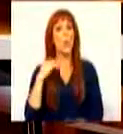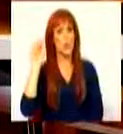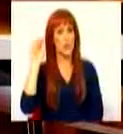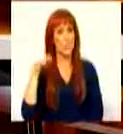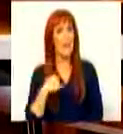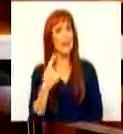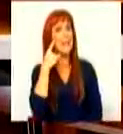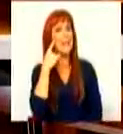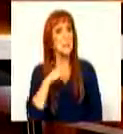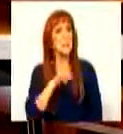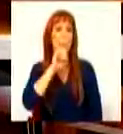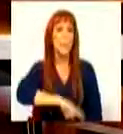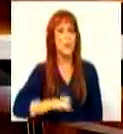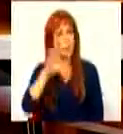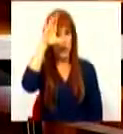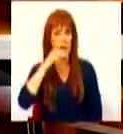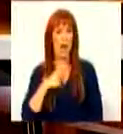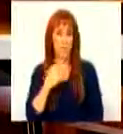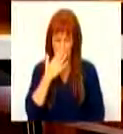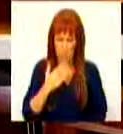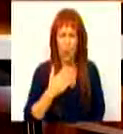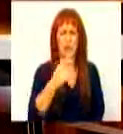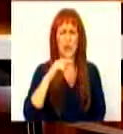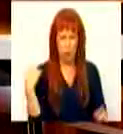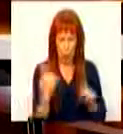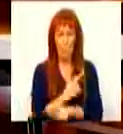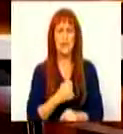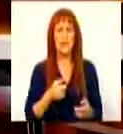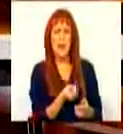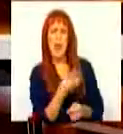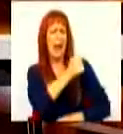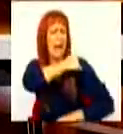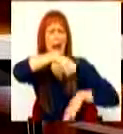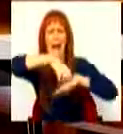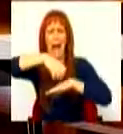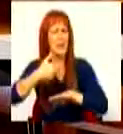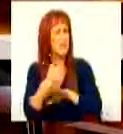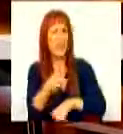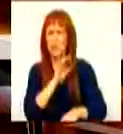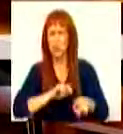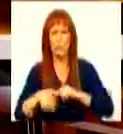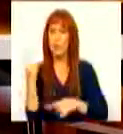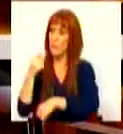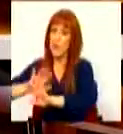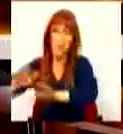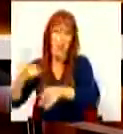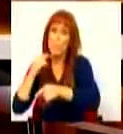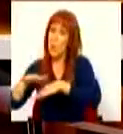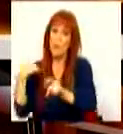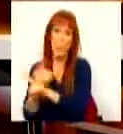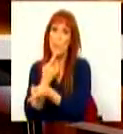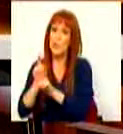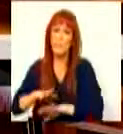aqui a atenção da possibilidade do Estado se chegar à frente para comprar estas carteiras de imobiliários, não é tarde, Sr. Deputado, as que já foram vendidas já não se podem